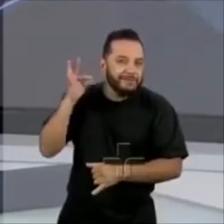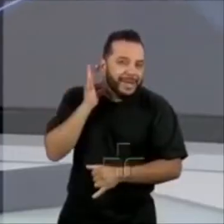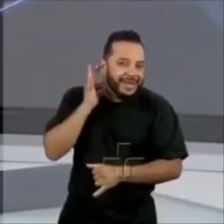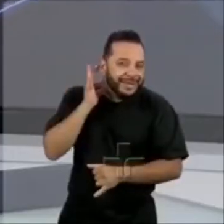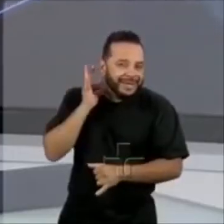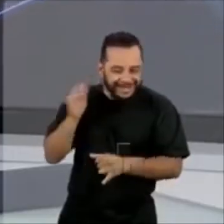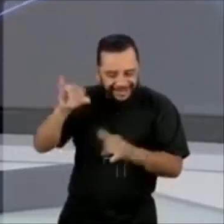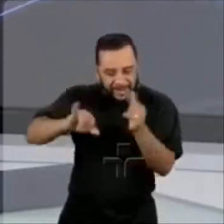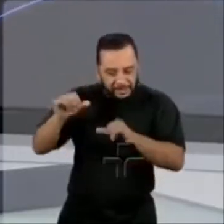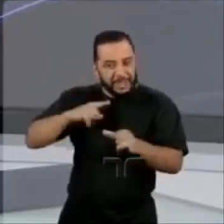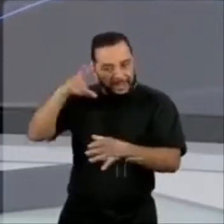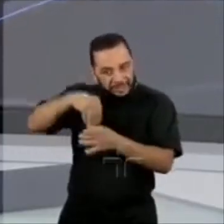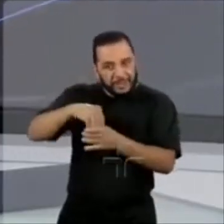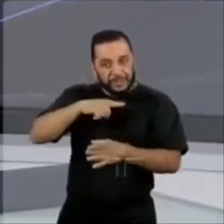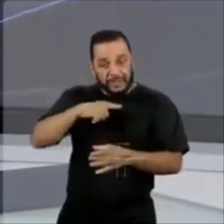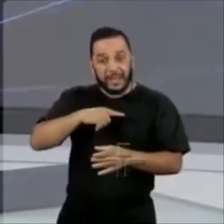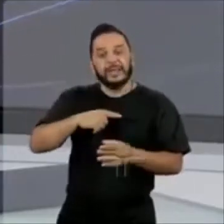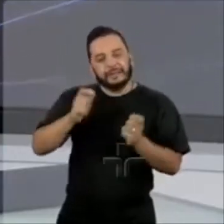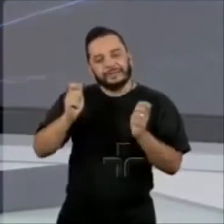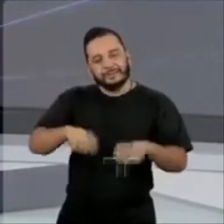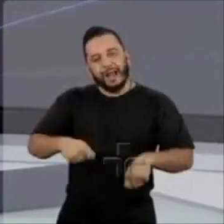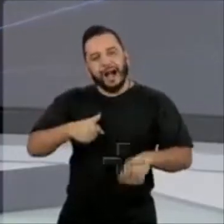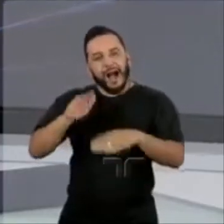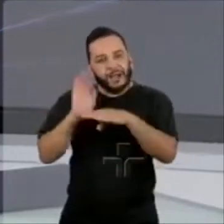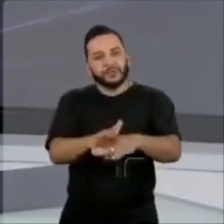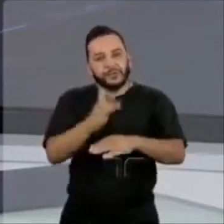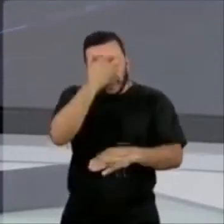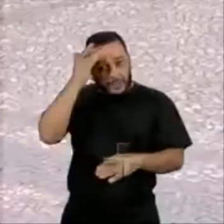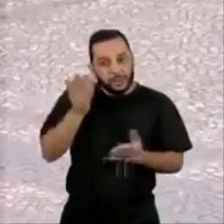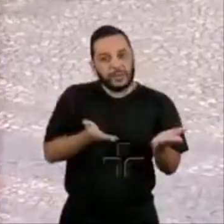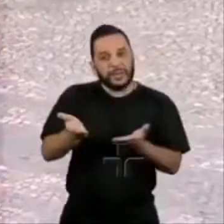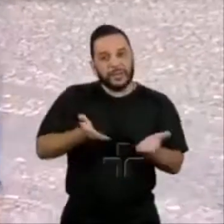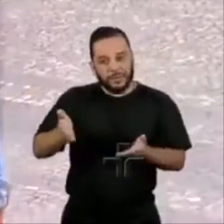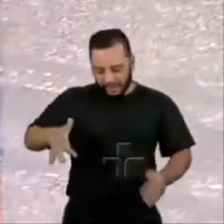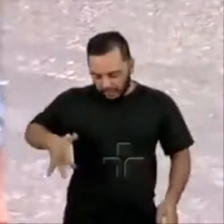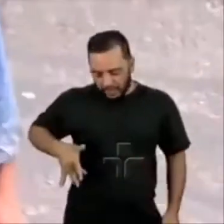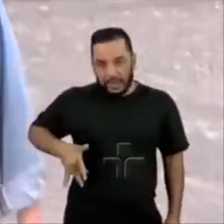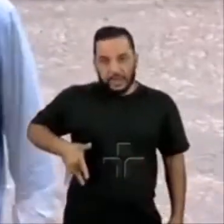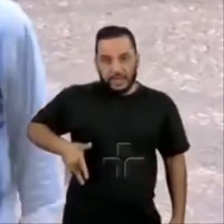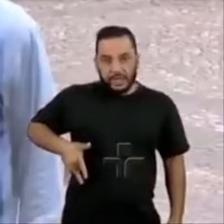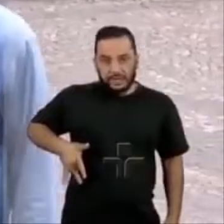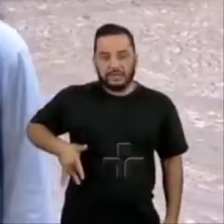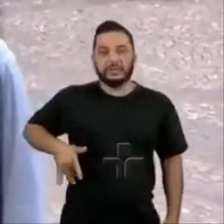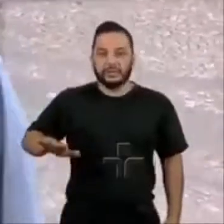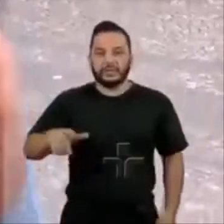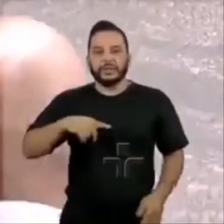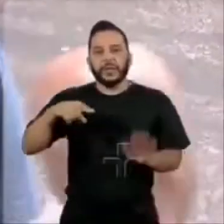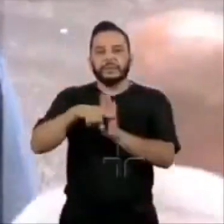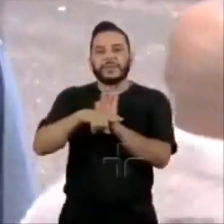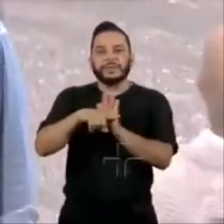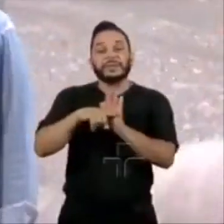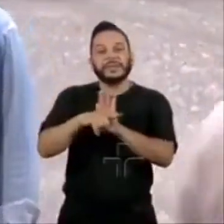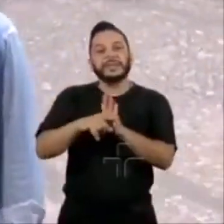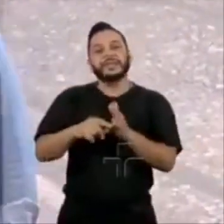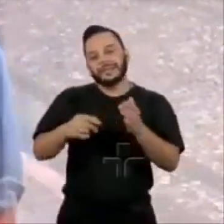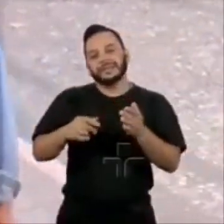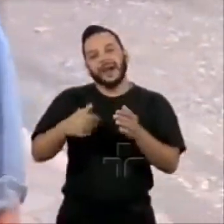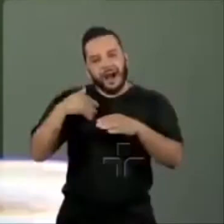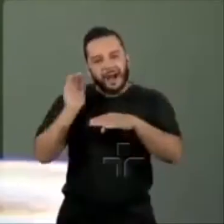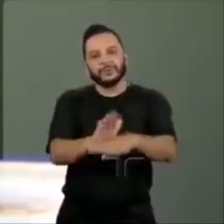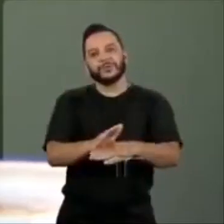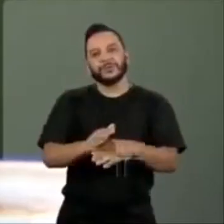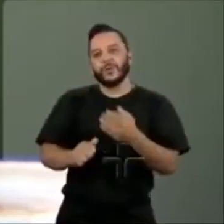milhões de brasileiros que hoje fazem tratamento para os rins uma pesquisa deu nova vida ao sim seu